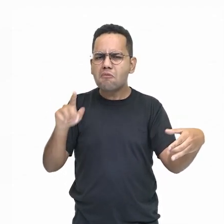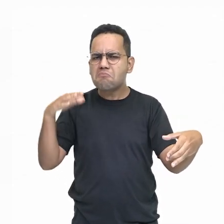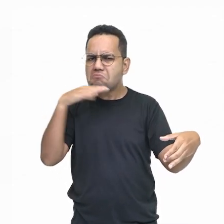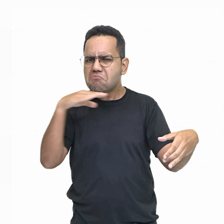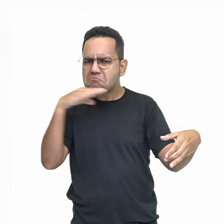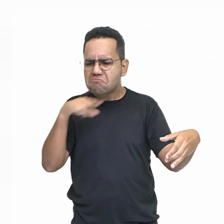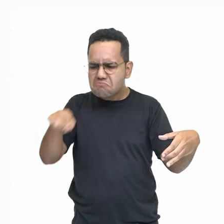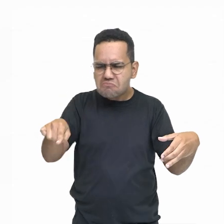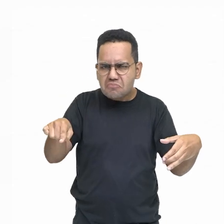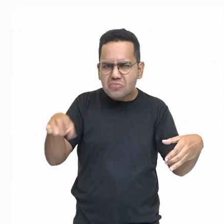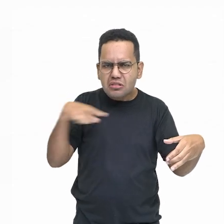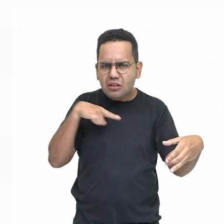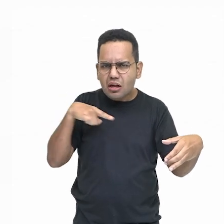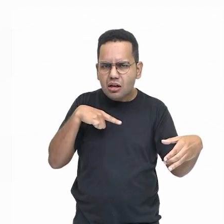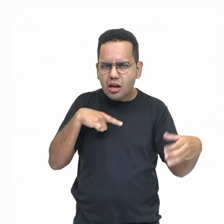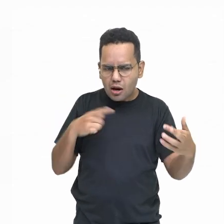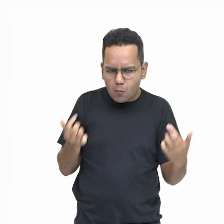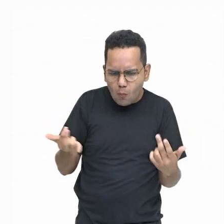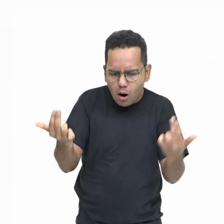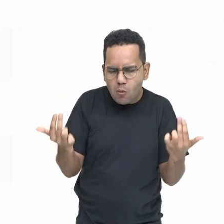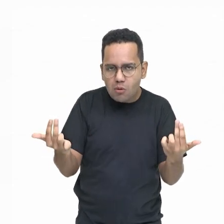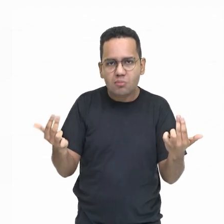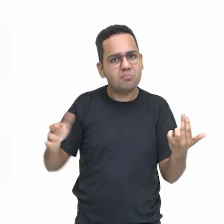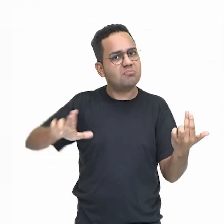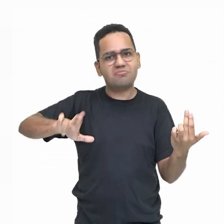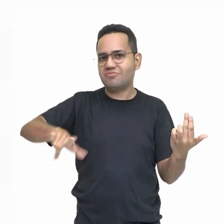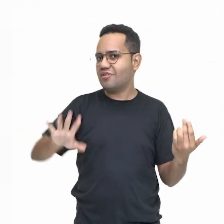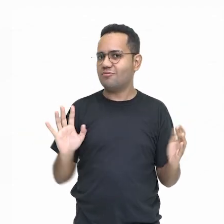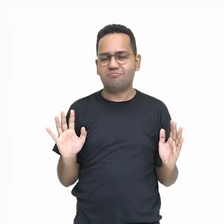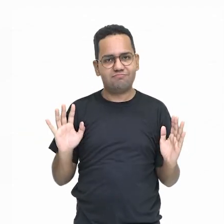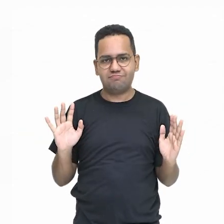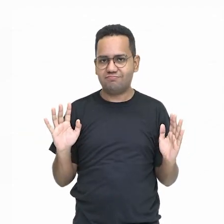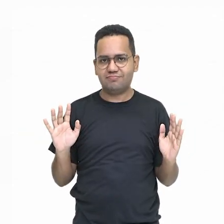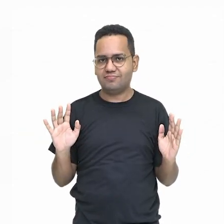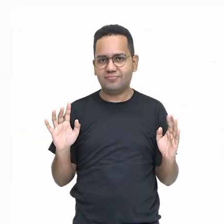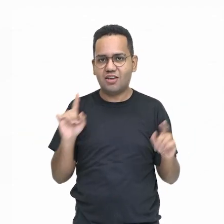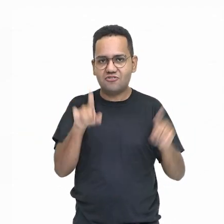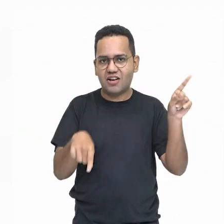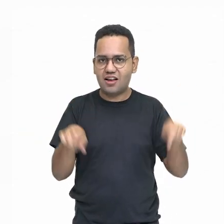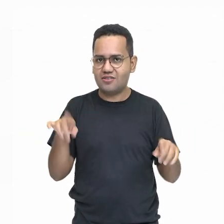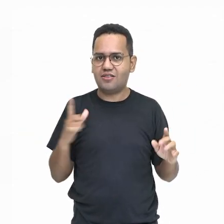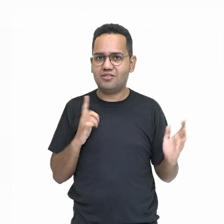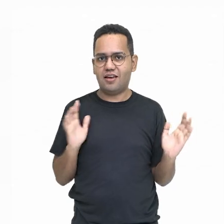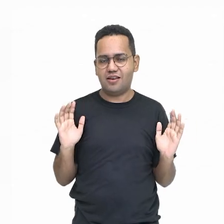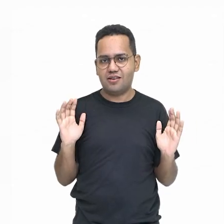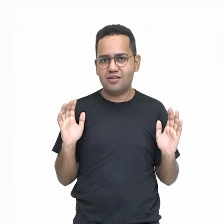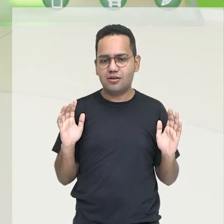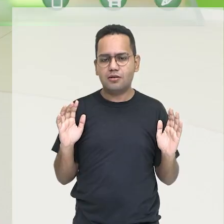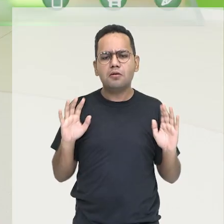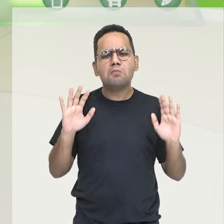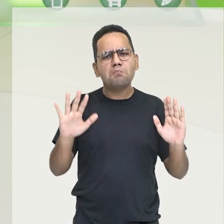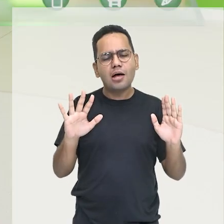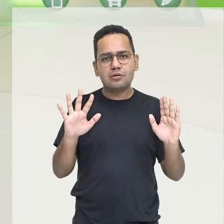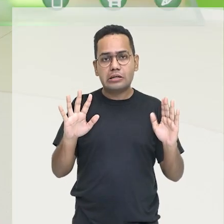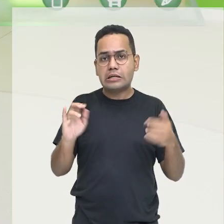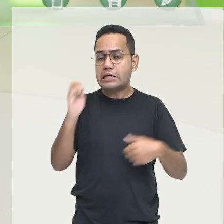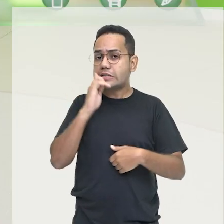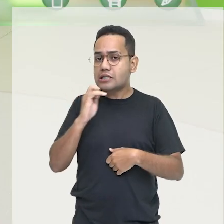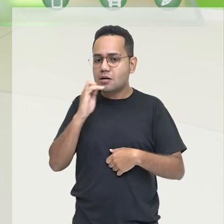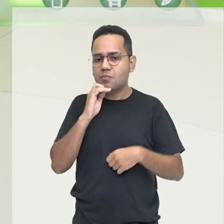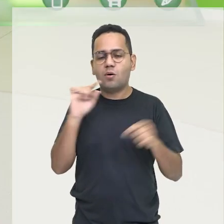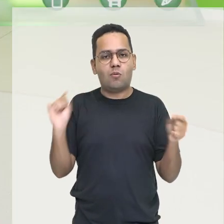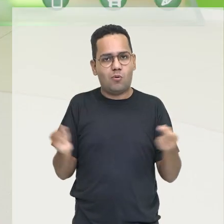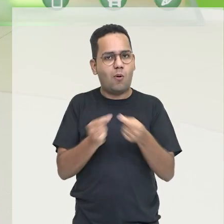aquece da mesma forma que a panela. Essa daí, ou esses exemplos,